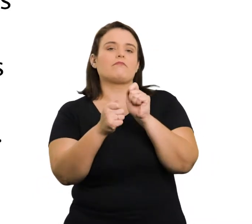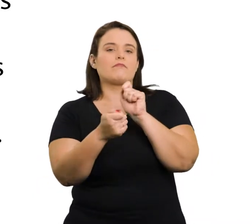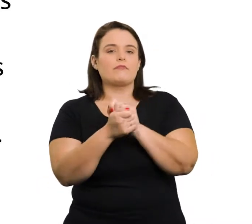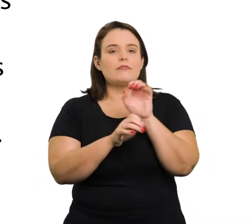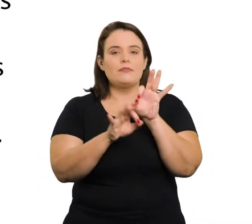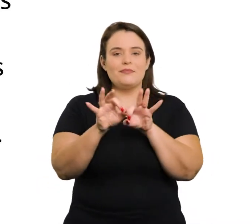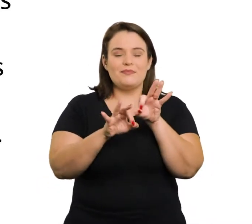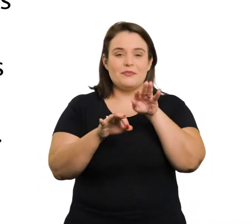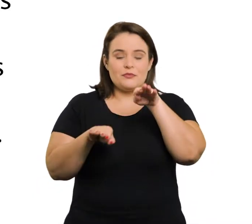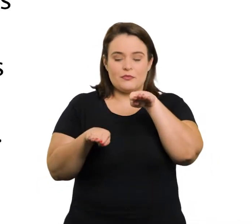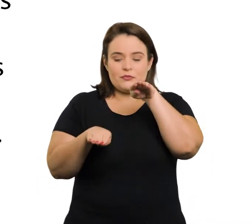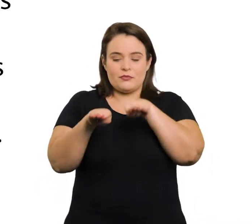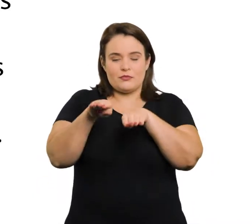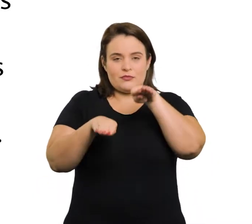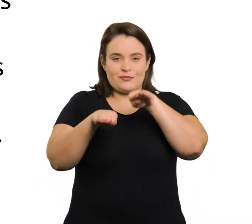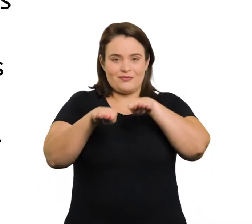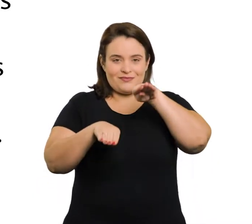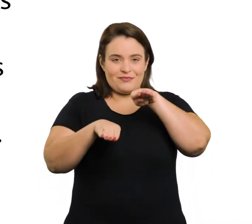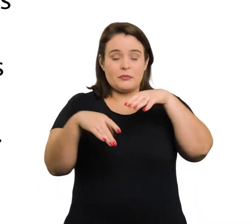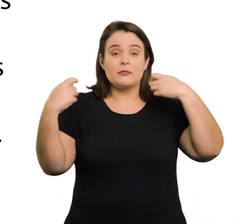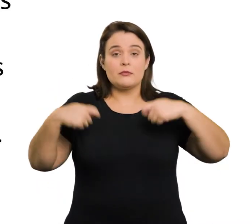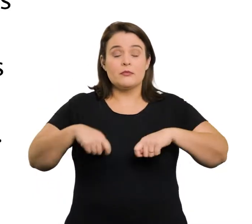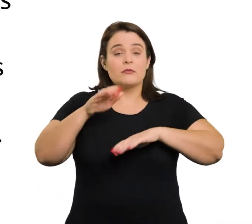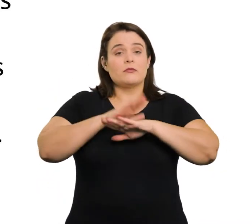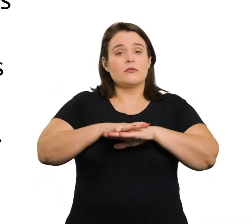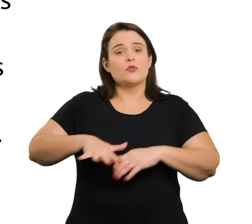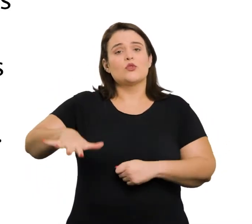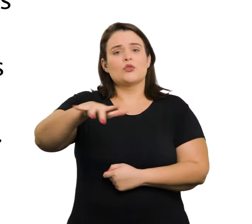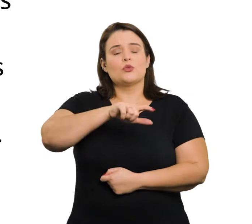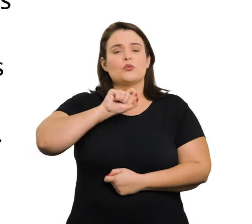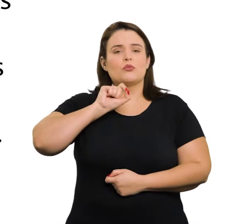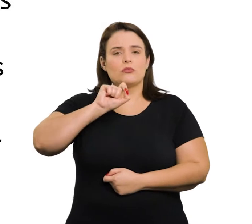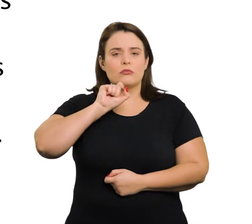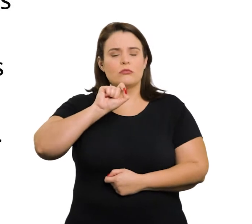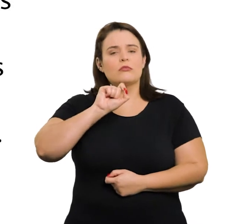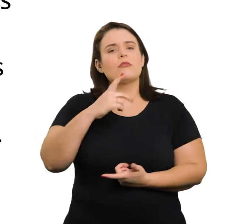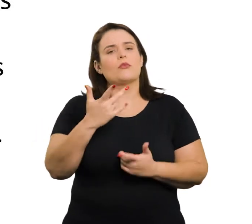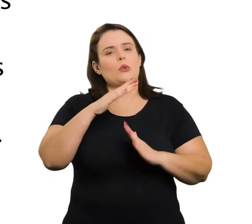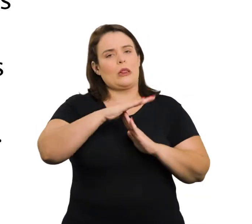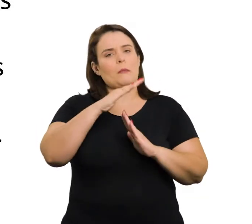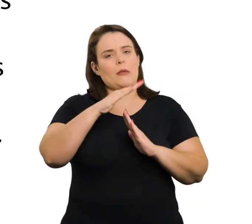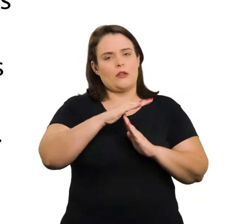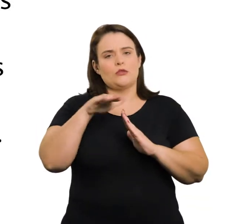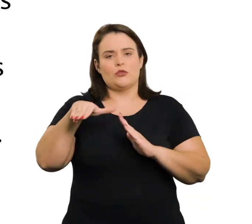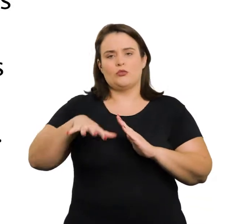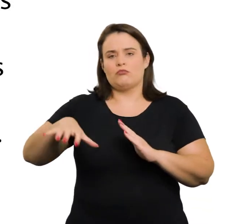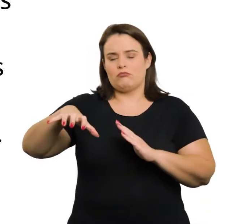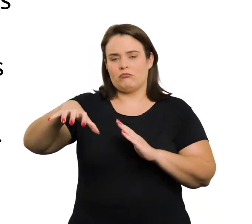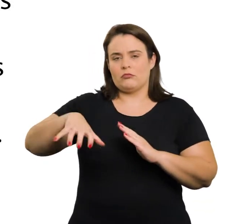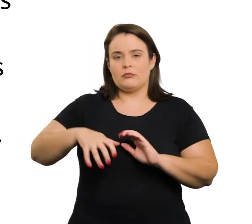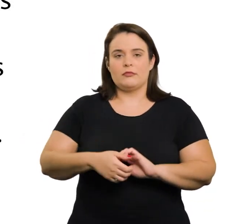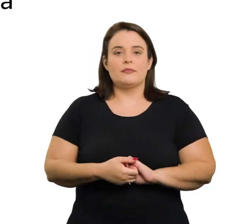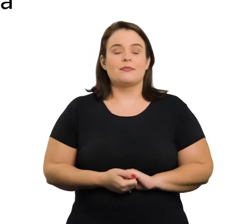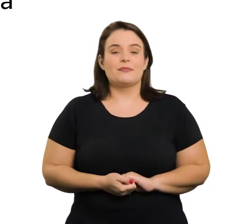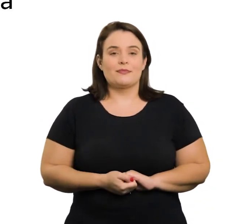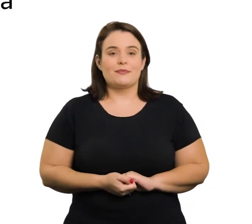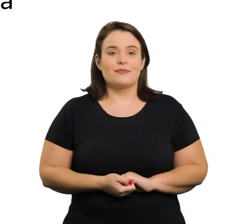Eventuais ajustes entre soleiras devem ser executados, de forma geral, dentro dos limites dos